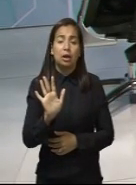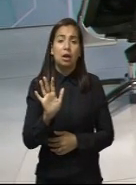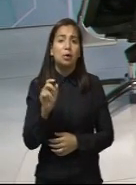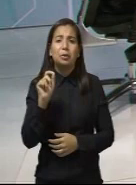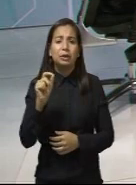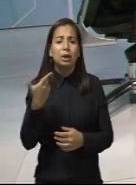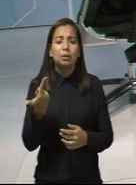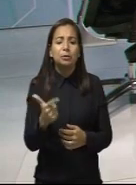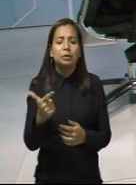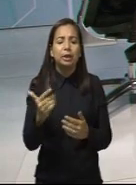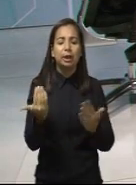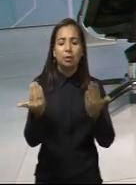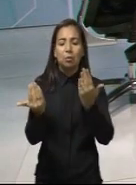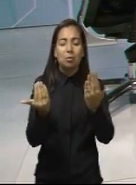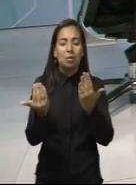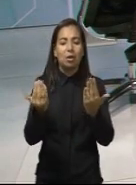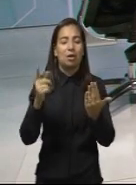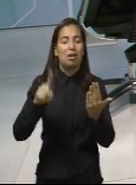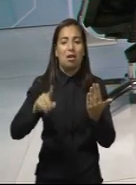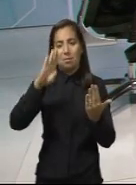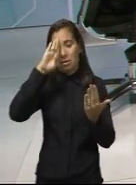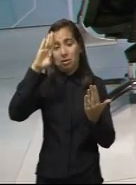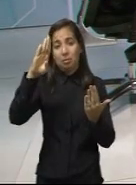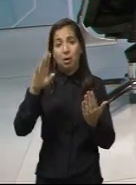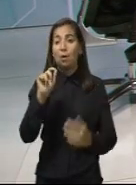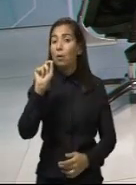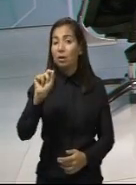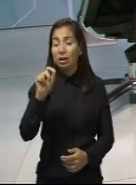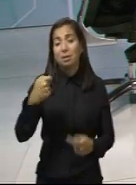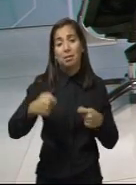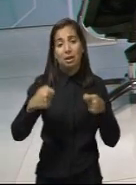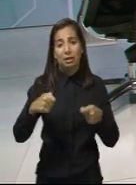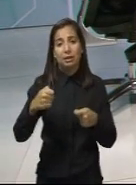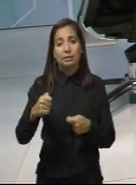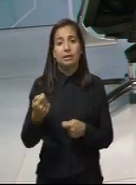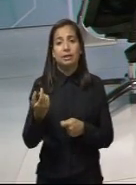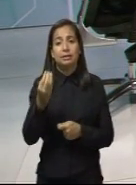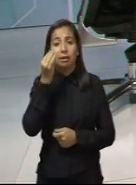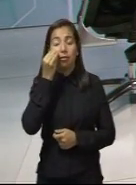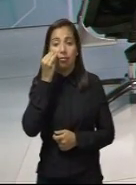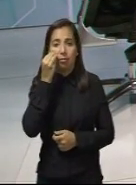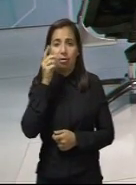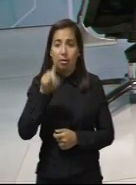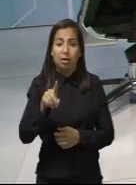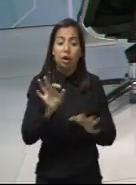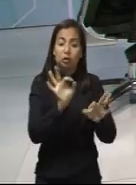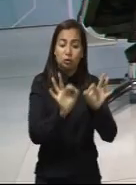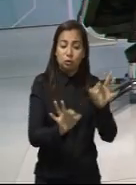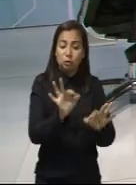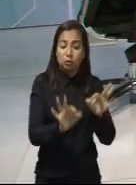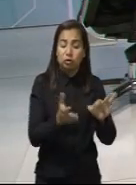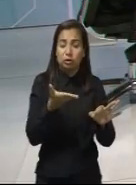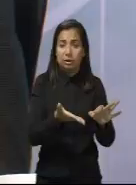a comparação fundamental. Eu acho que a questão é que a justiça, para que ela